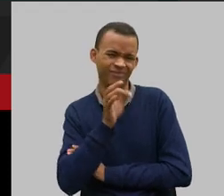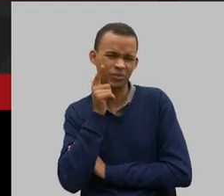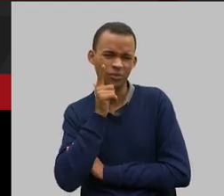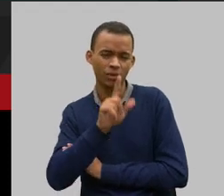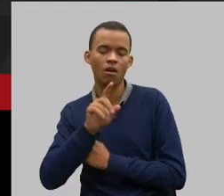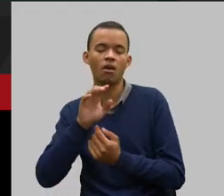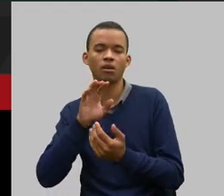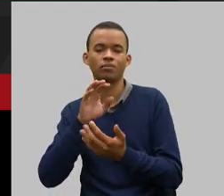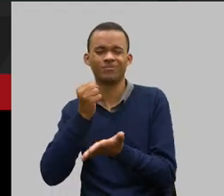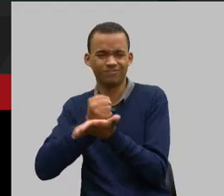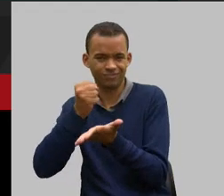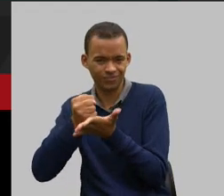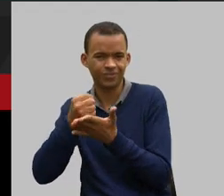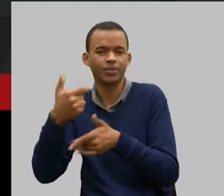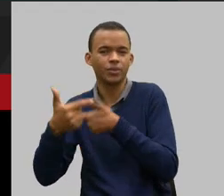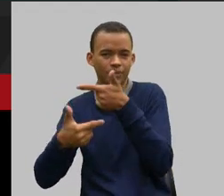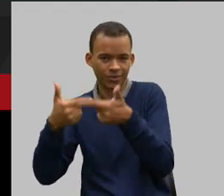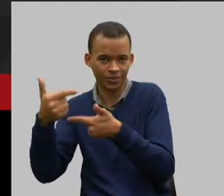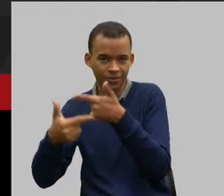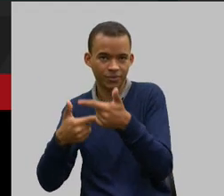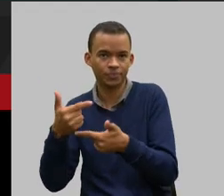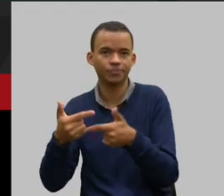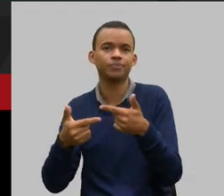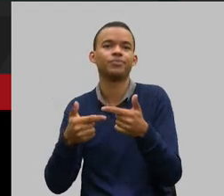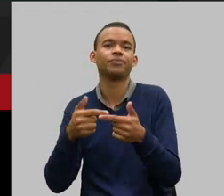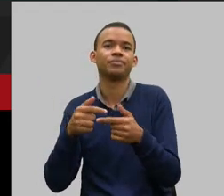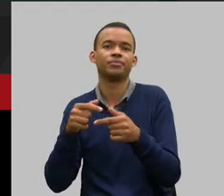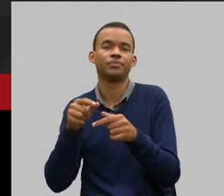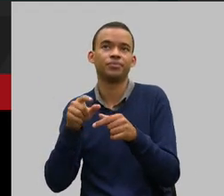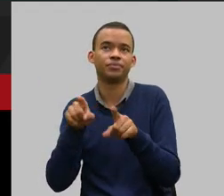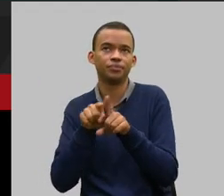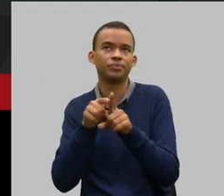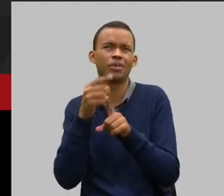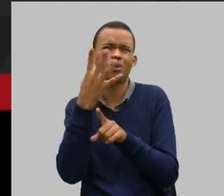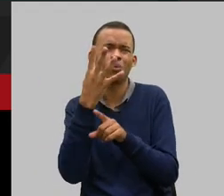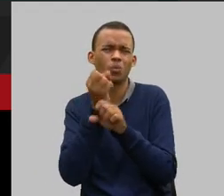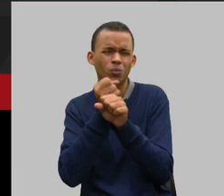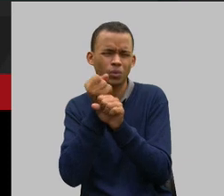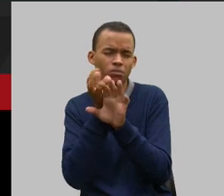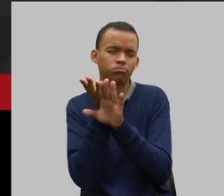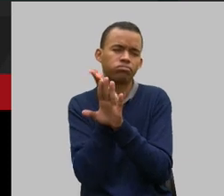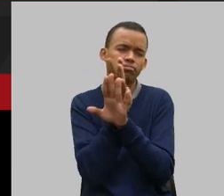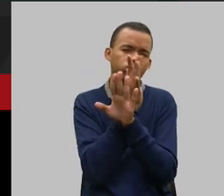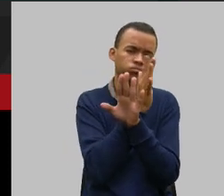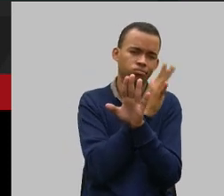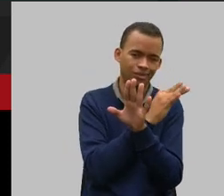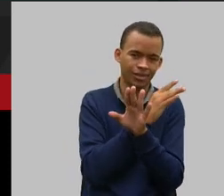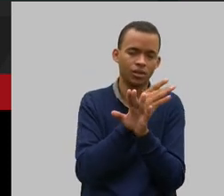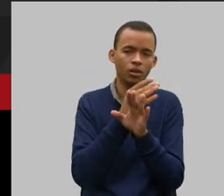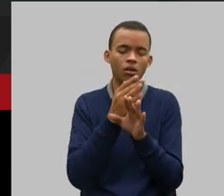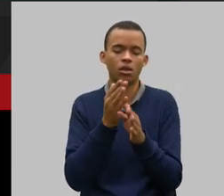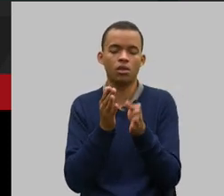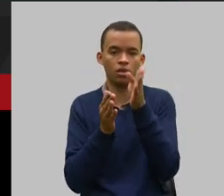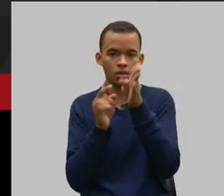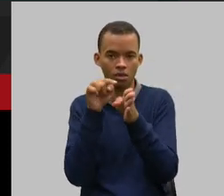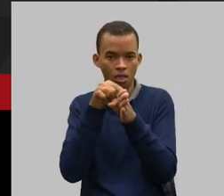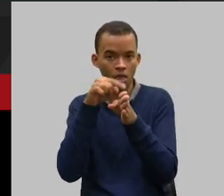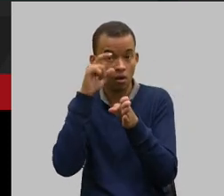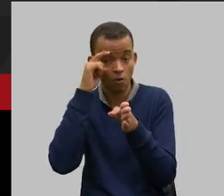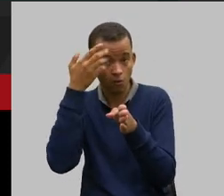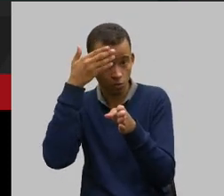sinada eu vou aí se eu for voltar também nos quatro últimos anos anteriores gão do governador Romeu